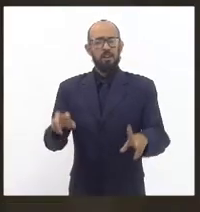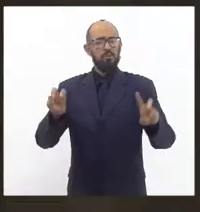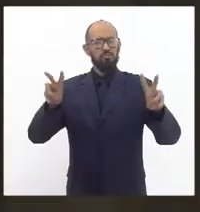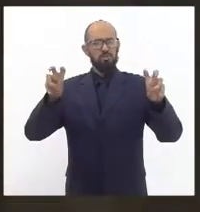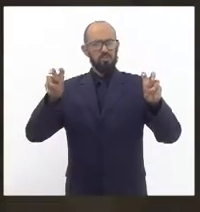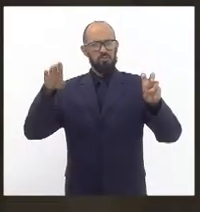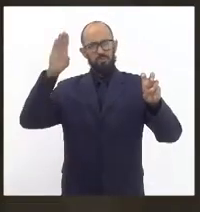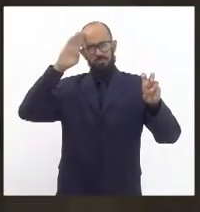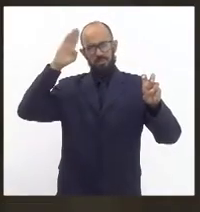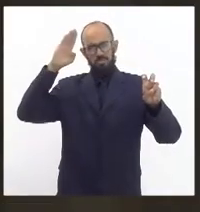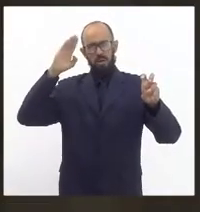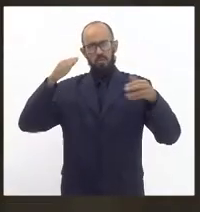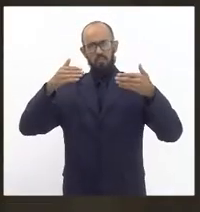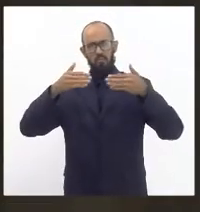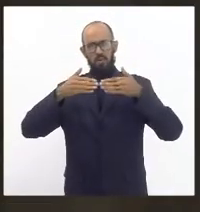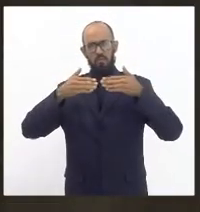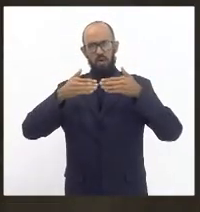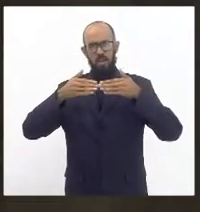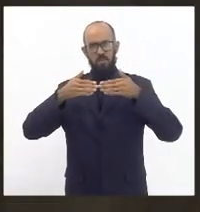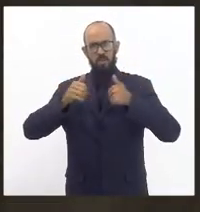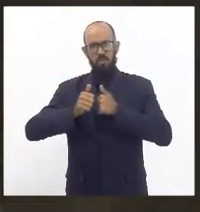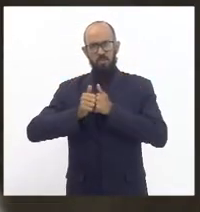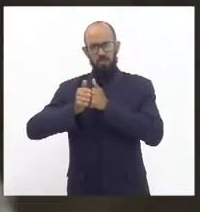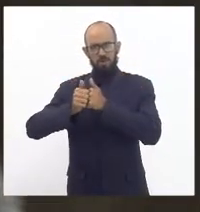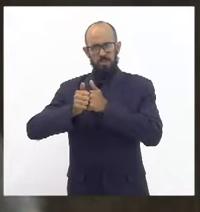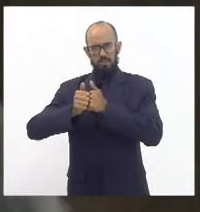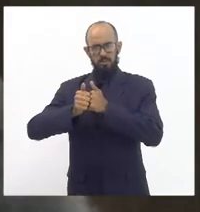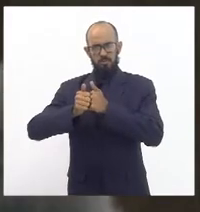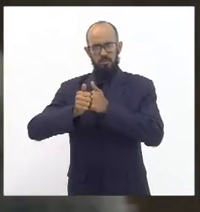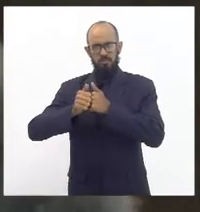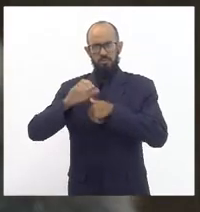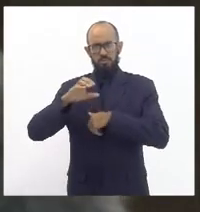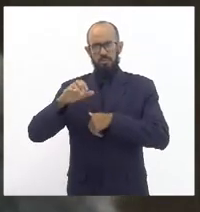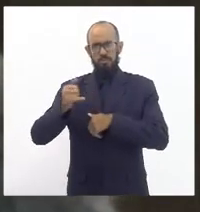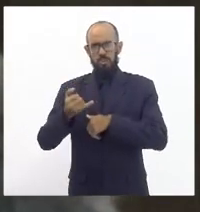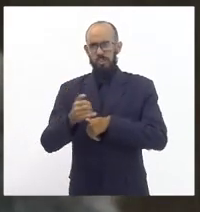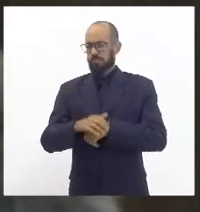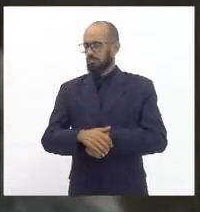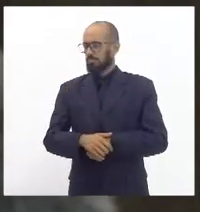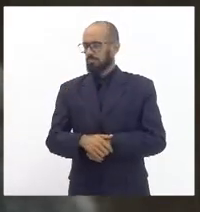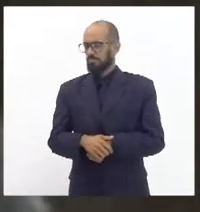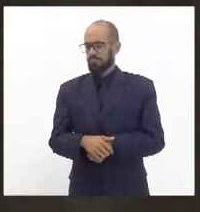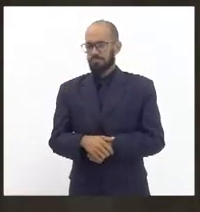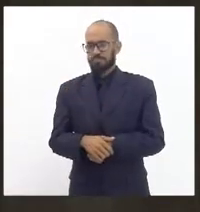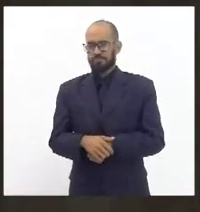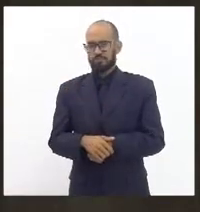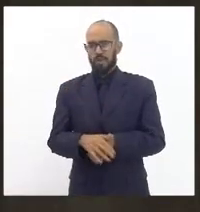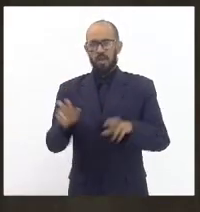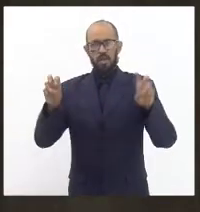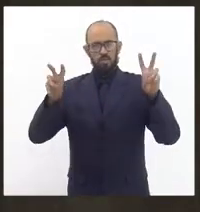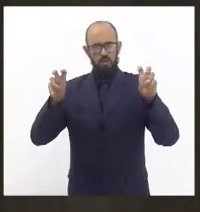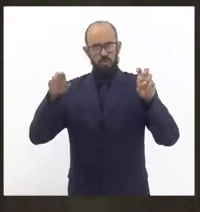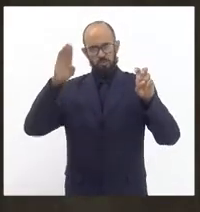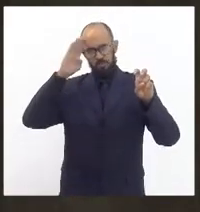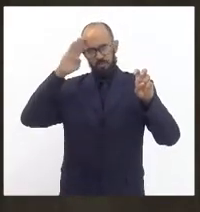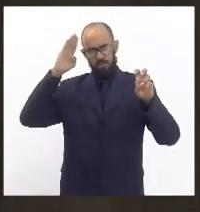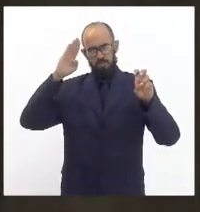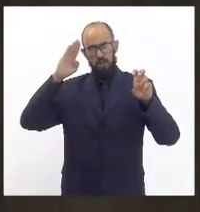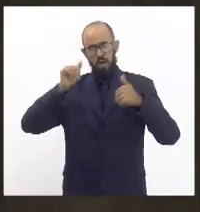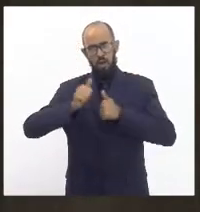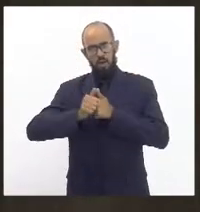acompanhado pela o está consegue favor Alexandre sinta que está da cena no mérito favorável